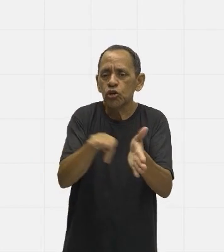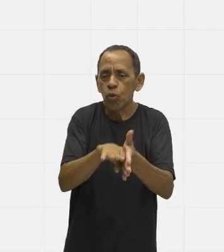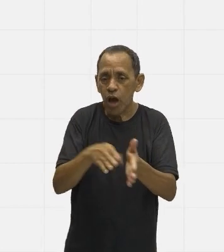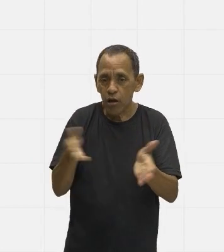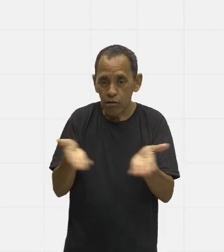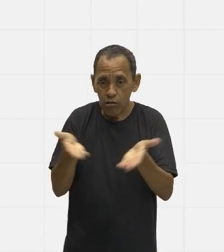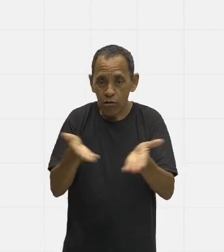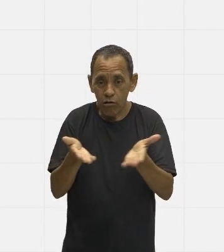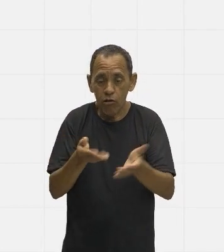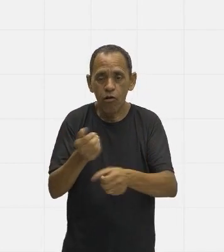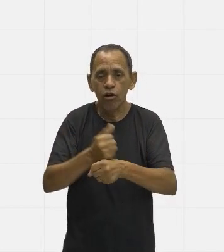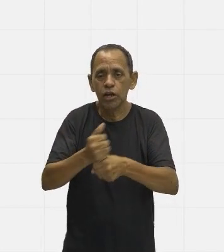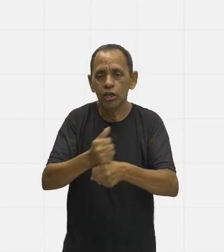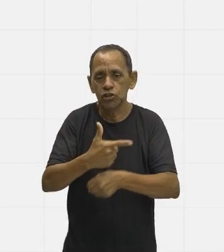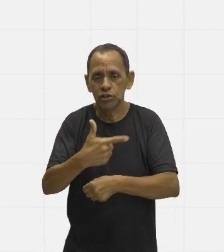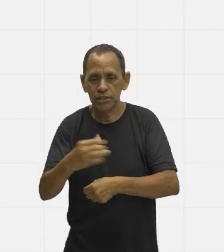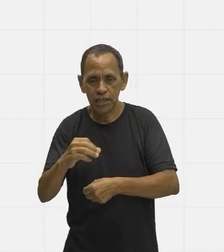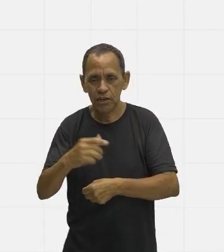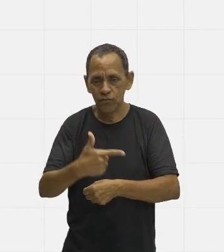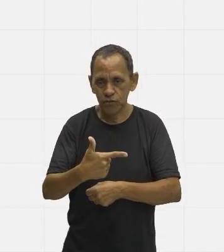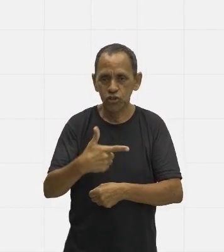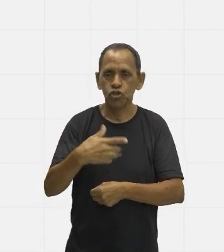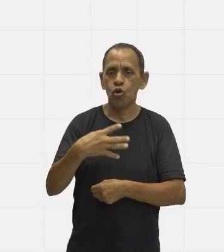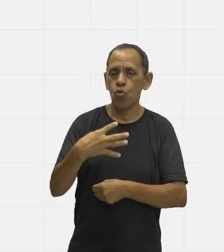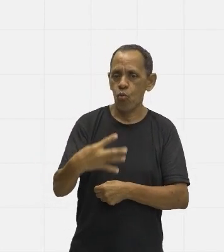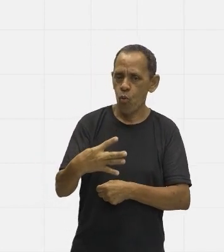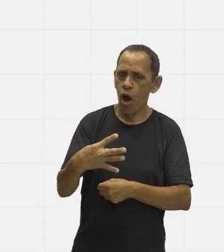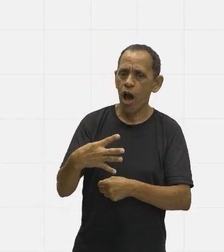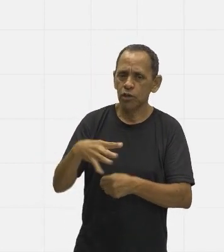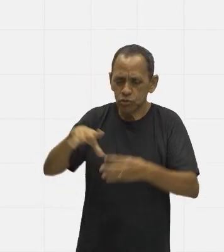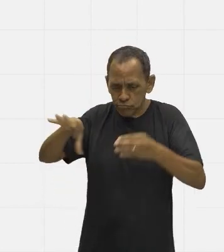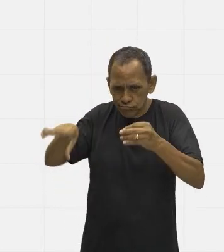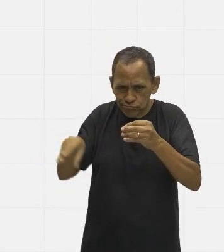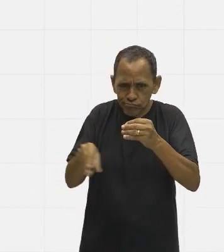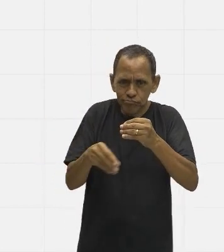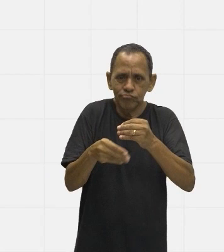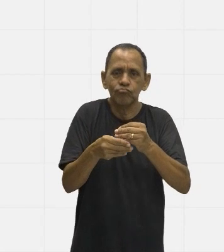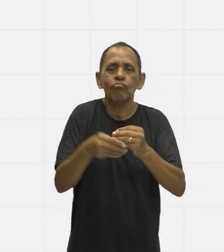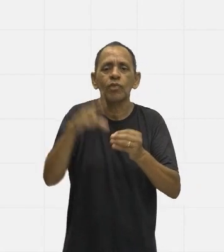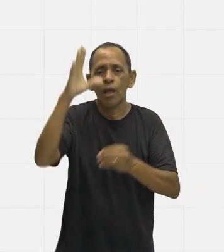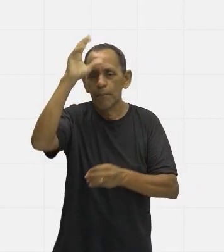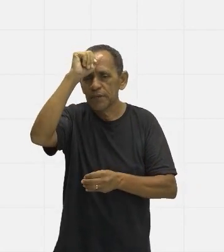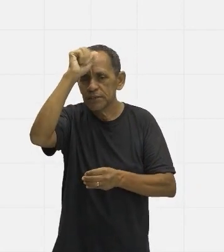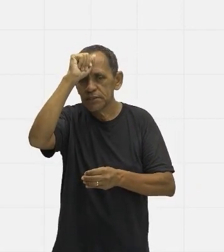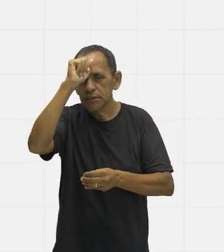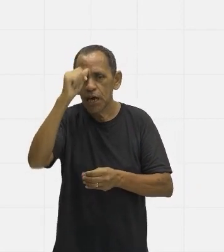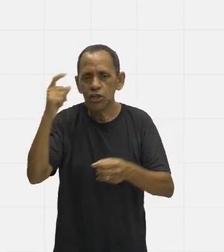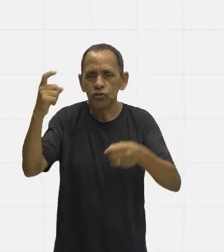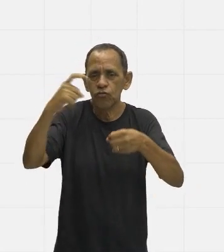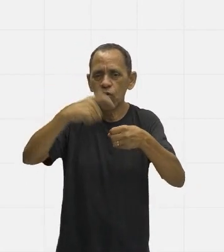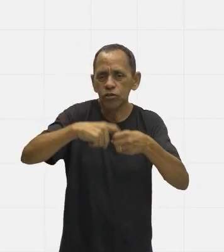faz parte, né, da nossa recomposição da aprendizagem, aí, né, que a gente falou no começo, ou seja,